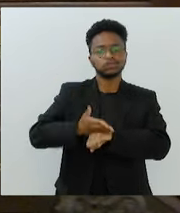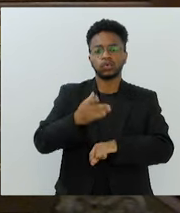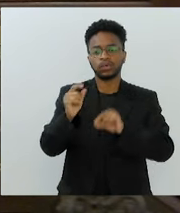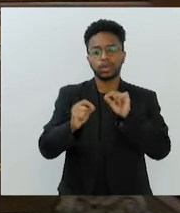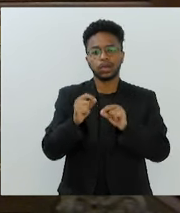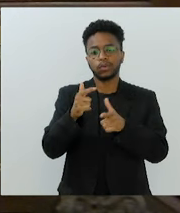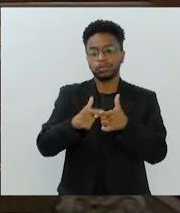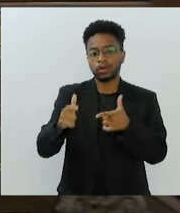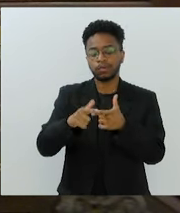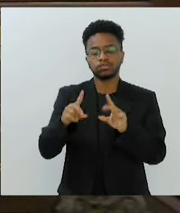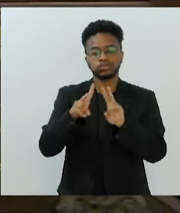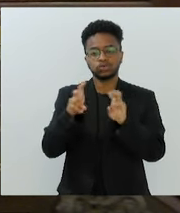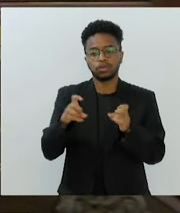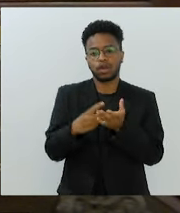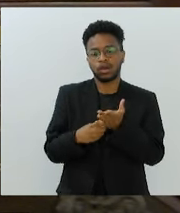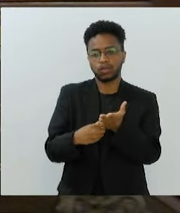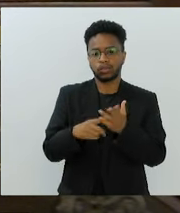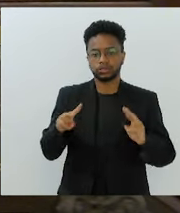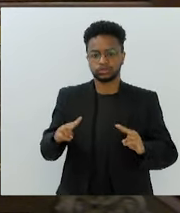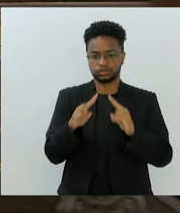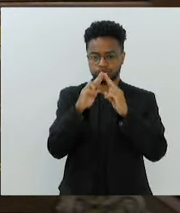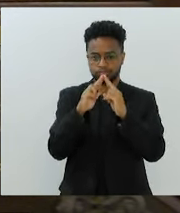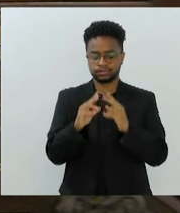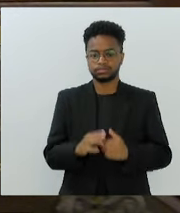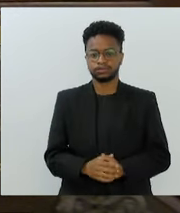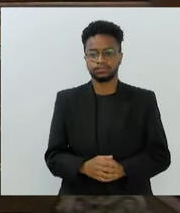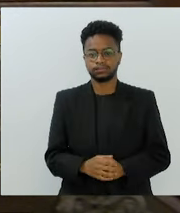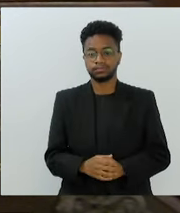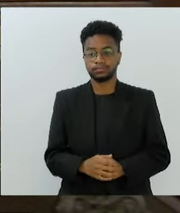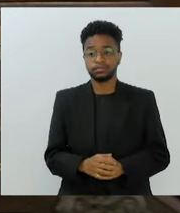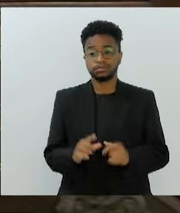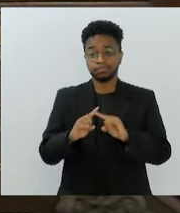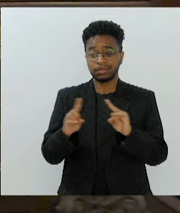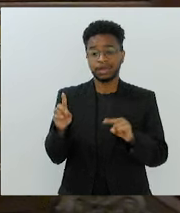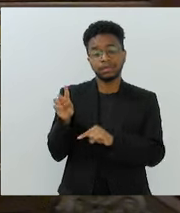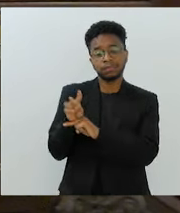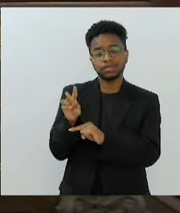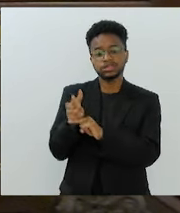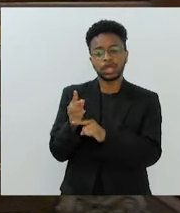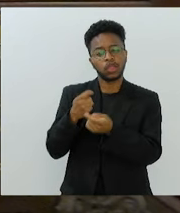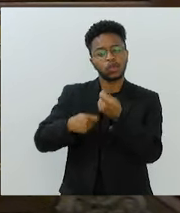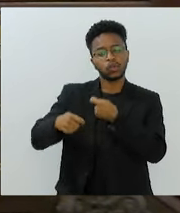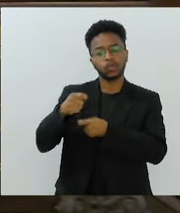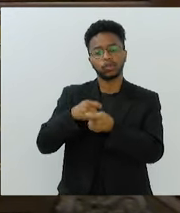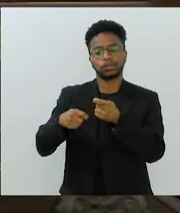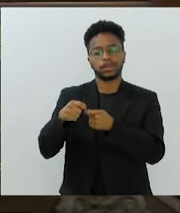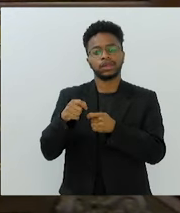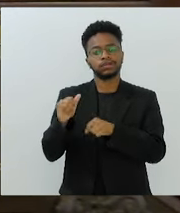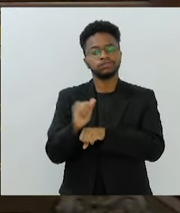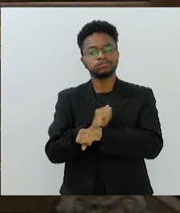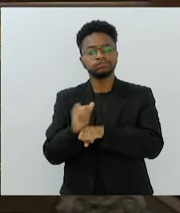Acordo de Paris, e você emprestar economicidade às ferramentas de